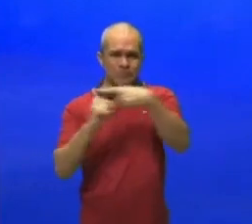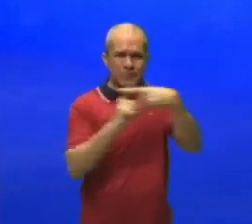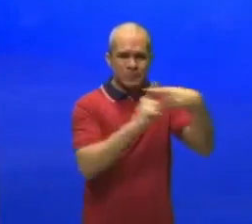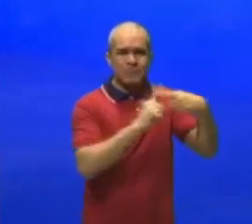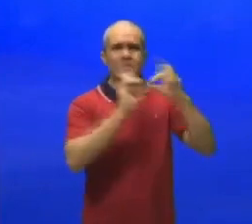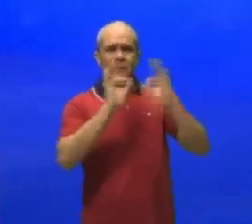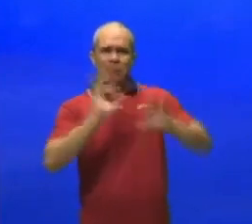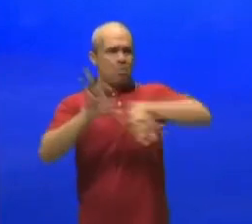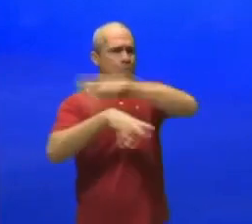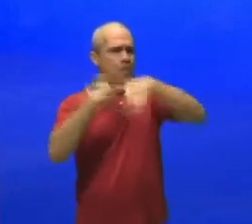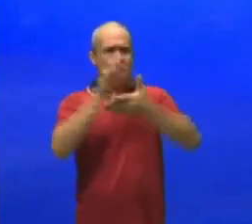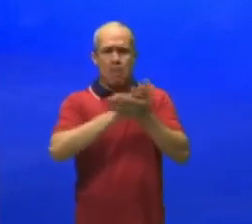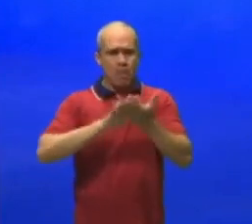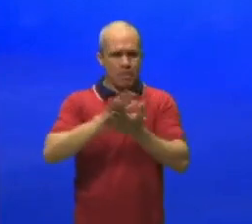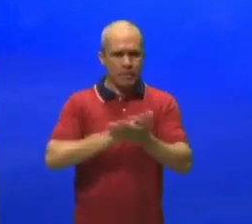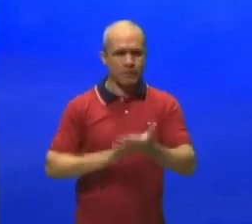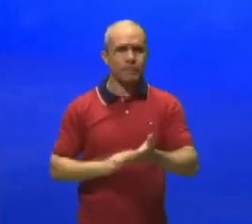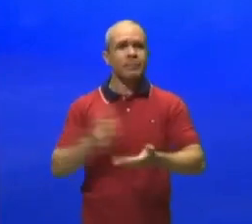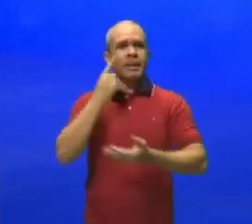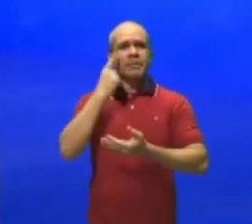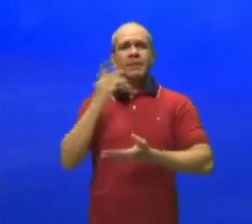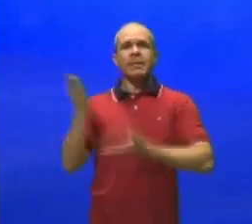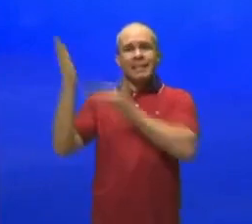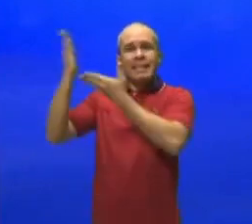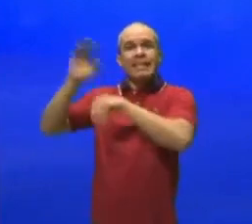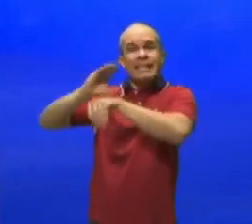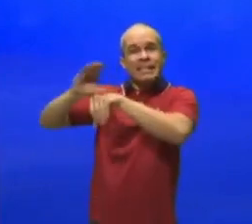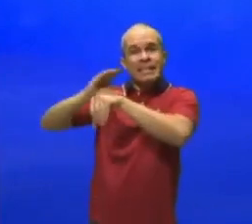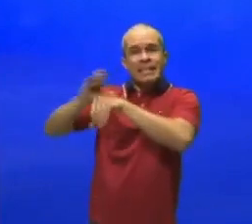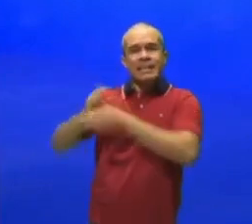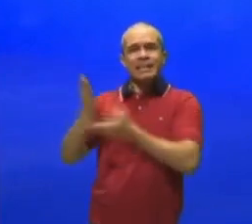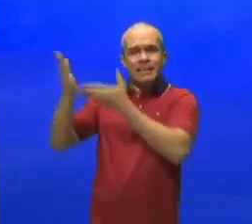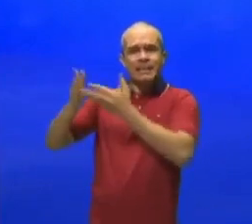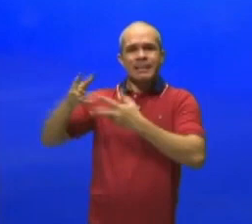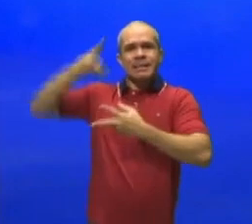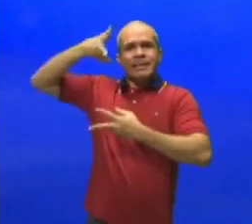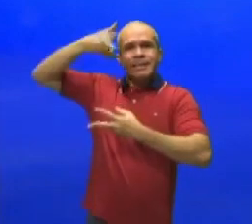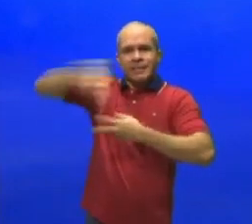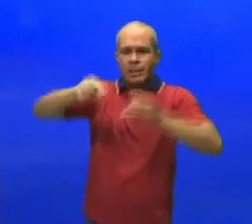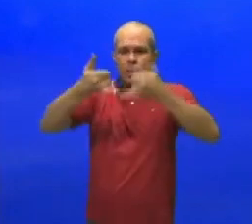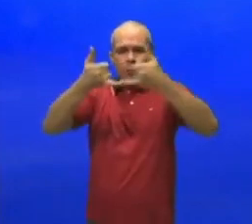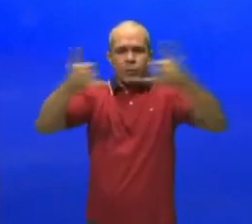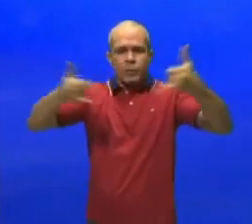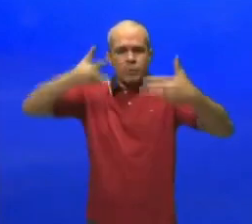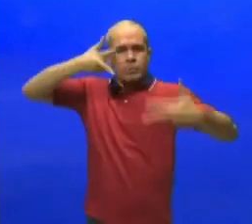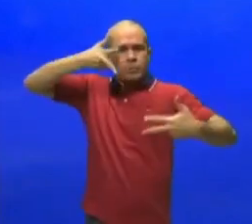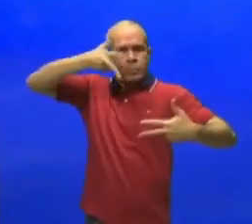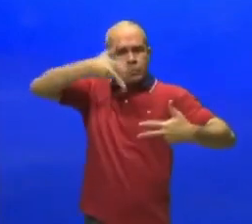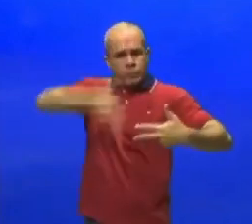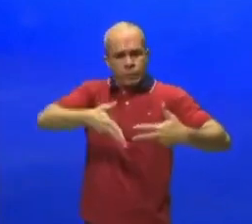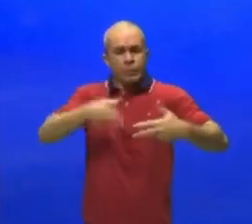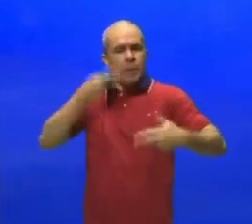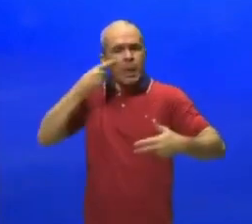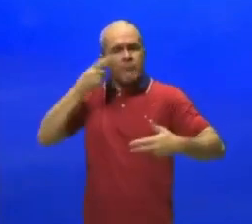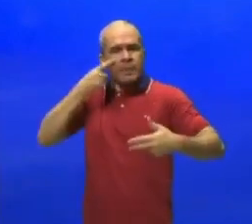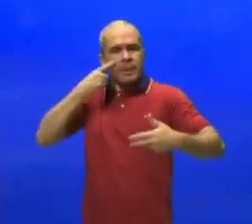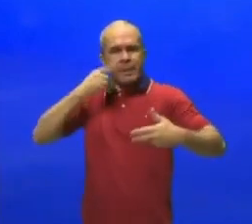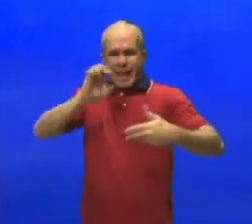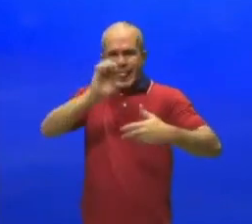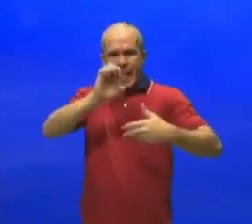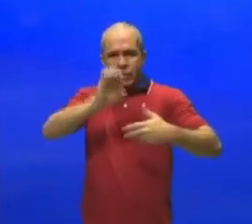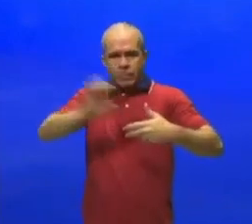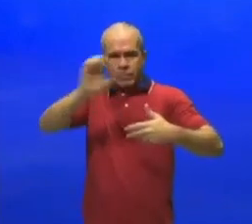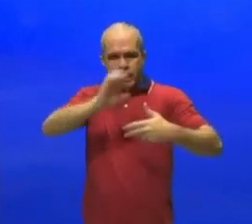entender melhor. Observa que nessa parte cinza é um corte que a gente faz no fio, onde os elétrons estão o quê?